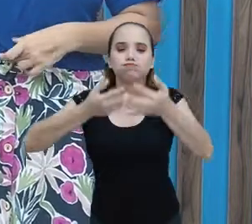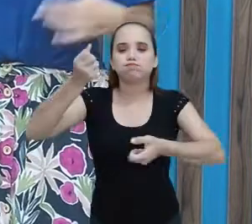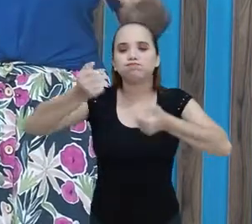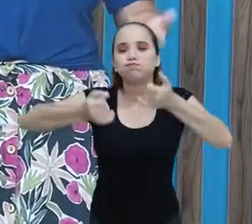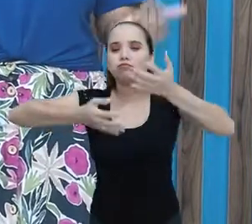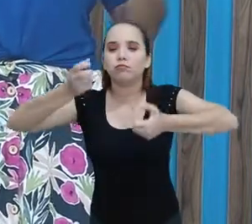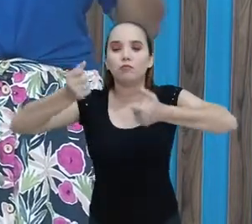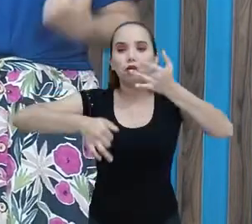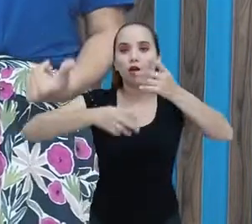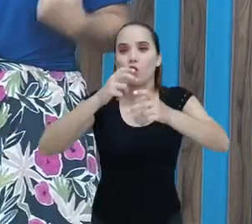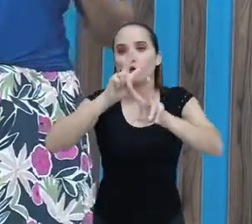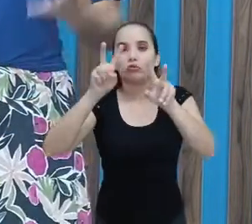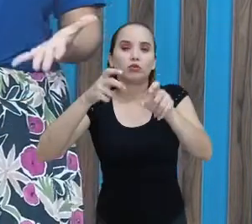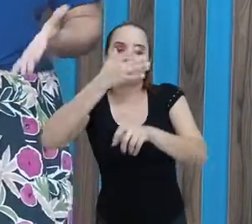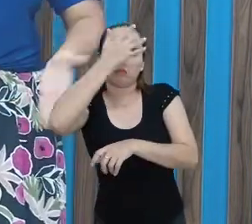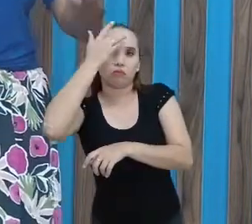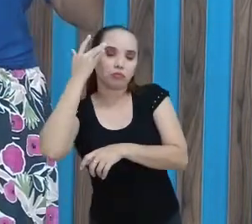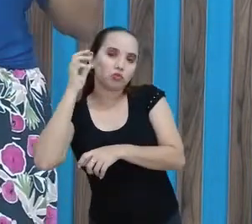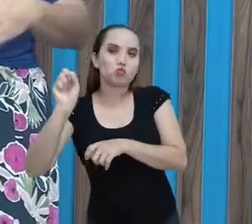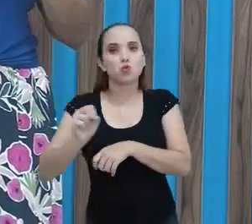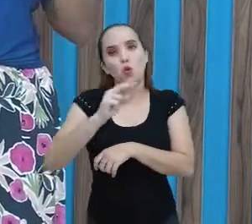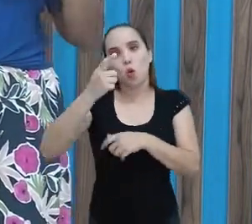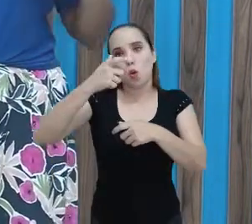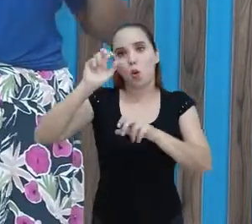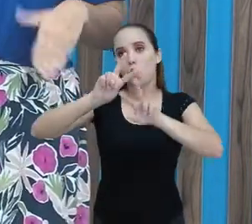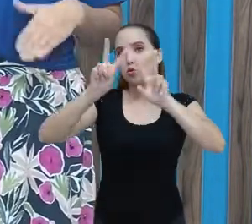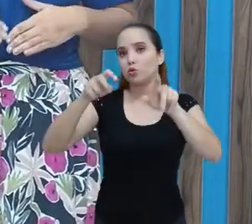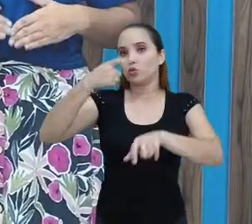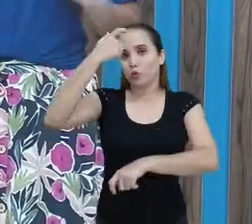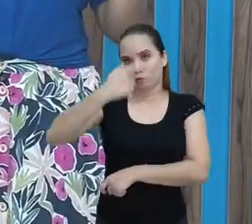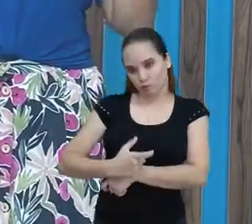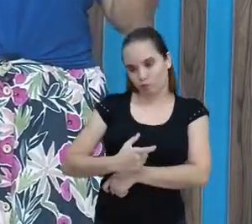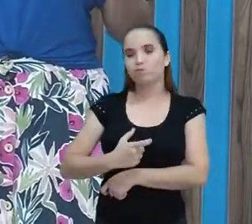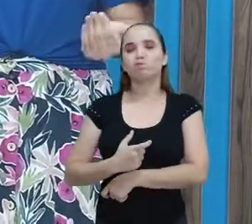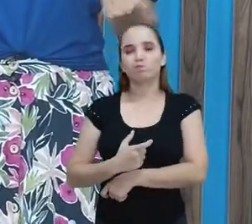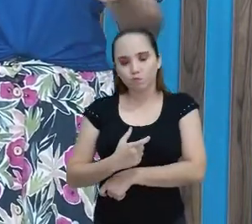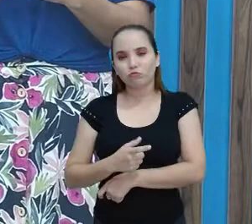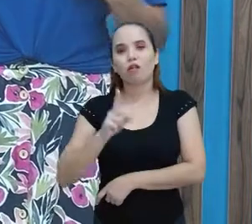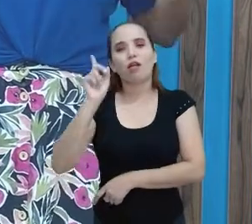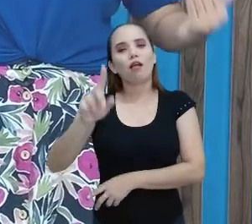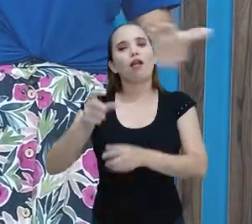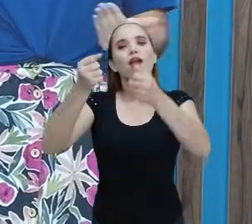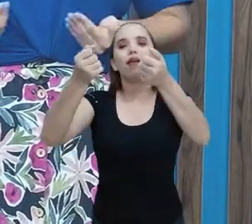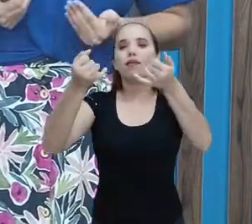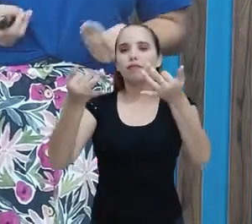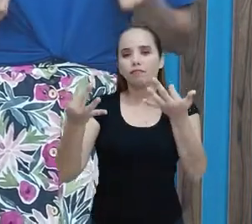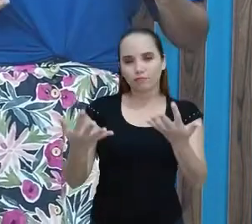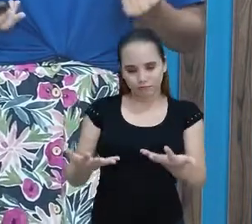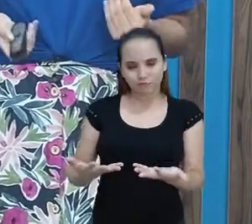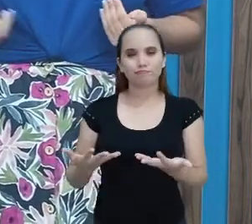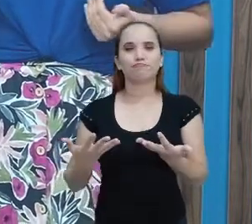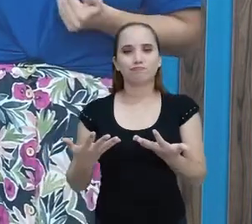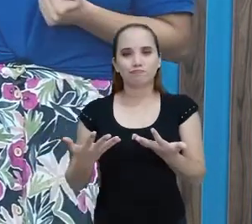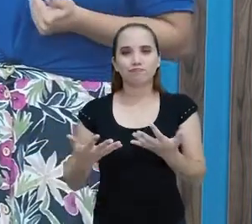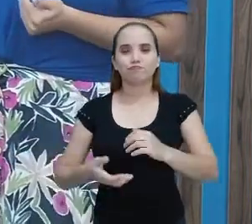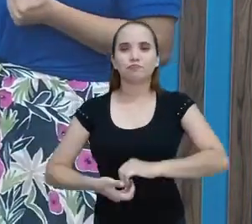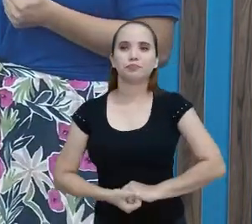sobre contar sobre nós mesmos para outro, a gente está sempre se descrevendo o mundo, descrevendo tudo que nos